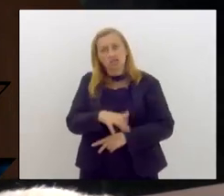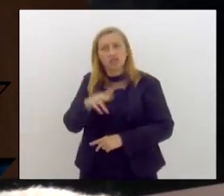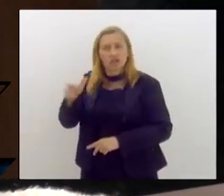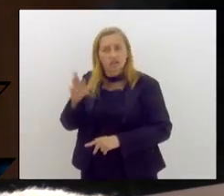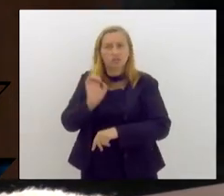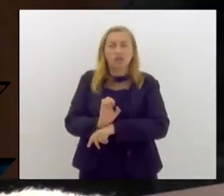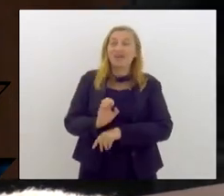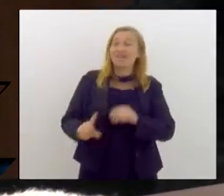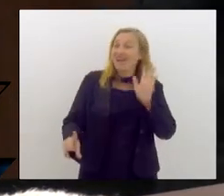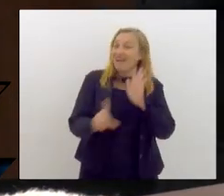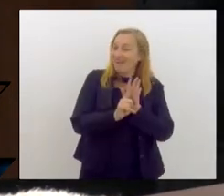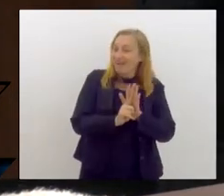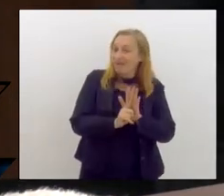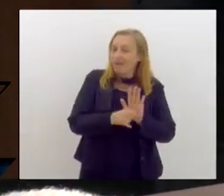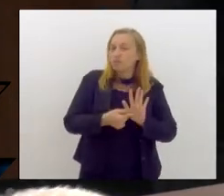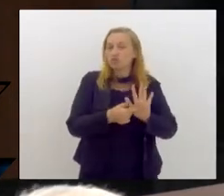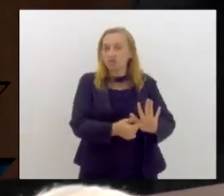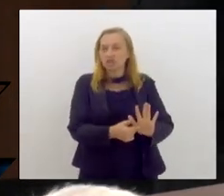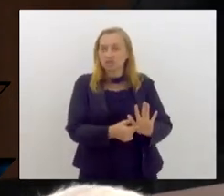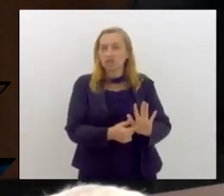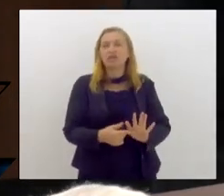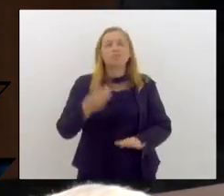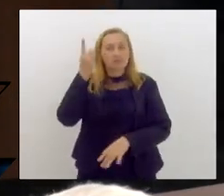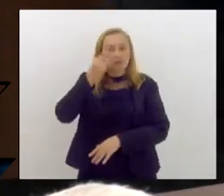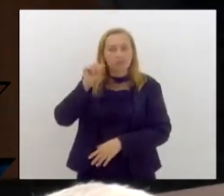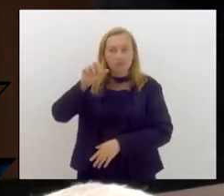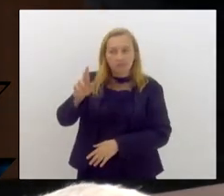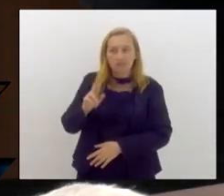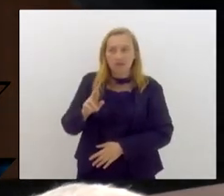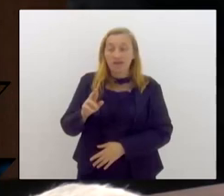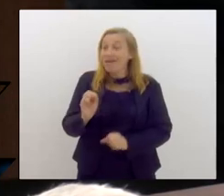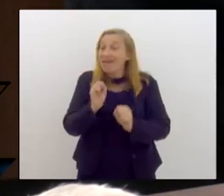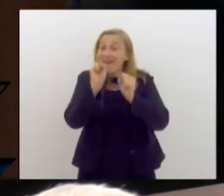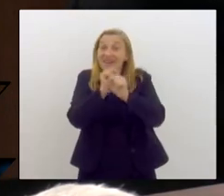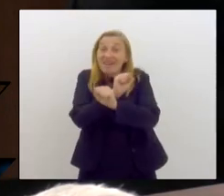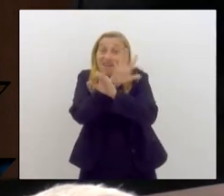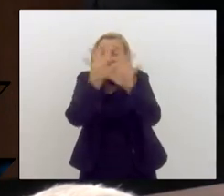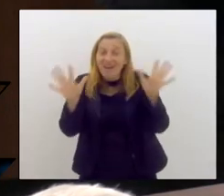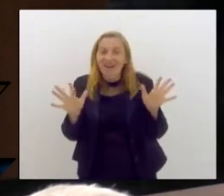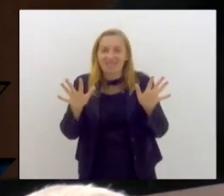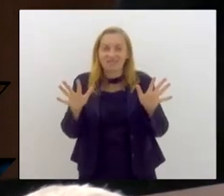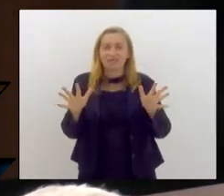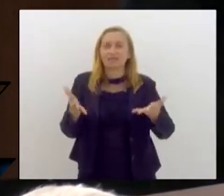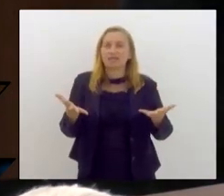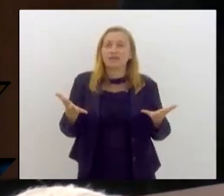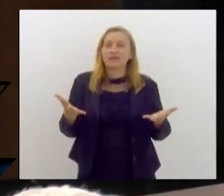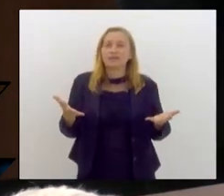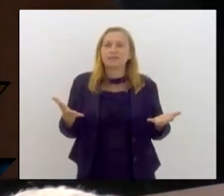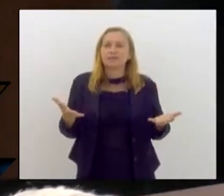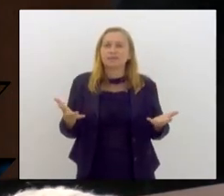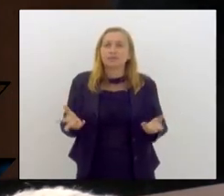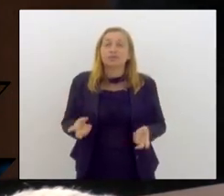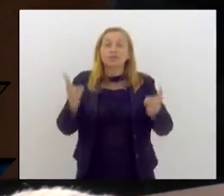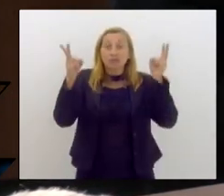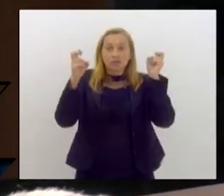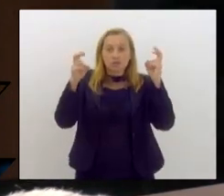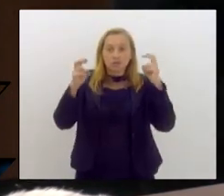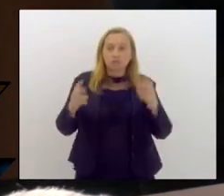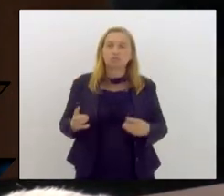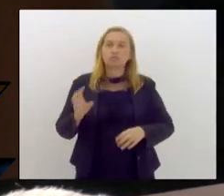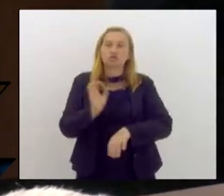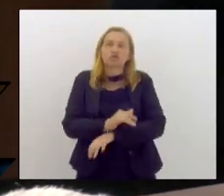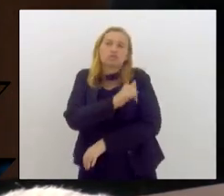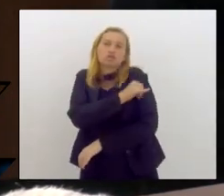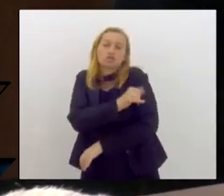lei colocada aqui pelo deputado Rosenberg Reis, ela é muito clara nessa situação que o Estado do Rio de Janeiro